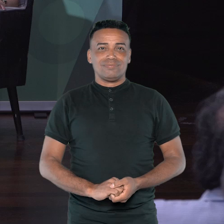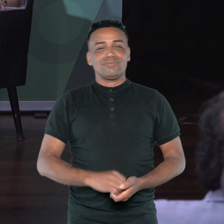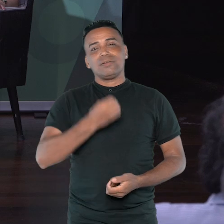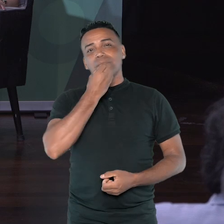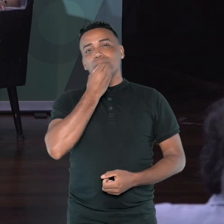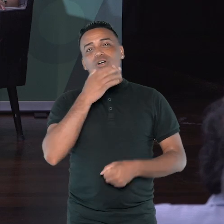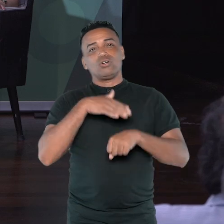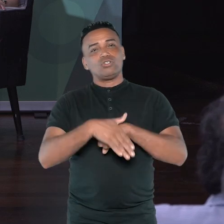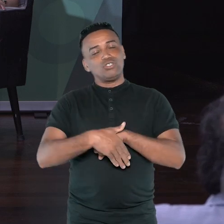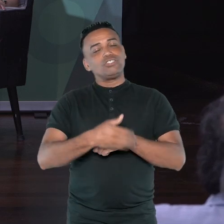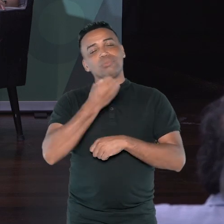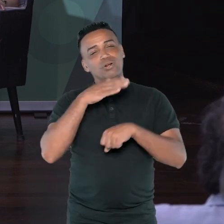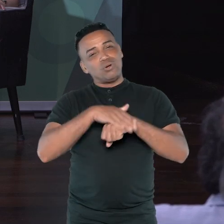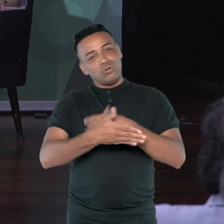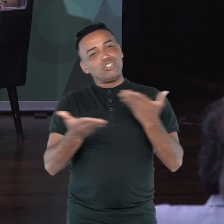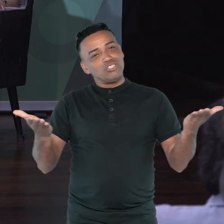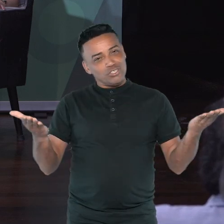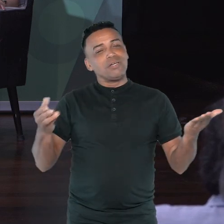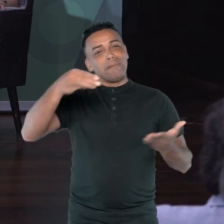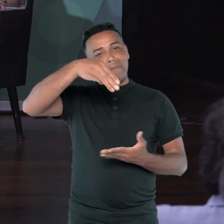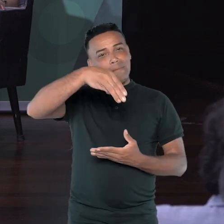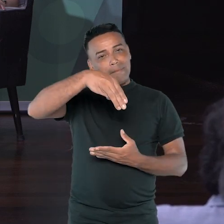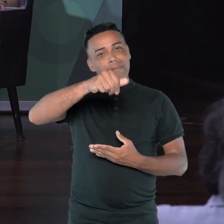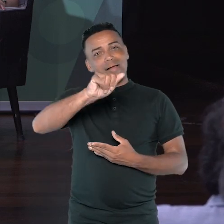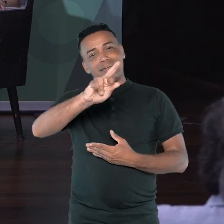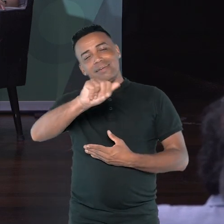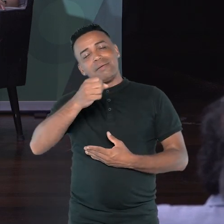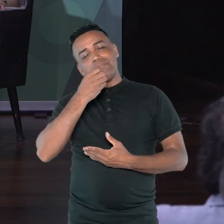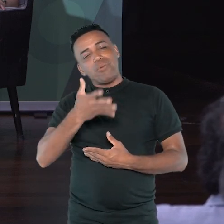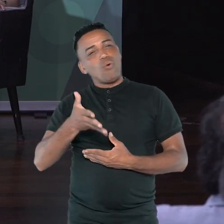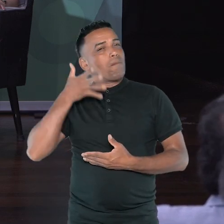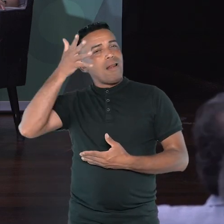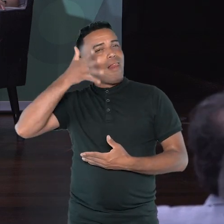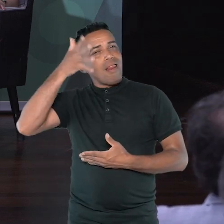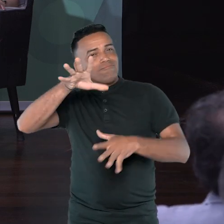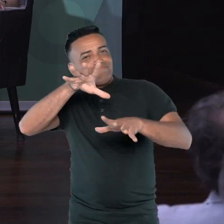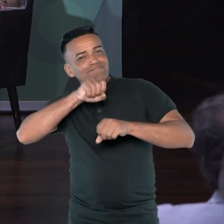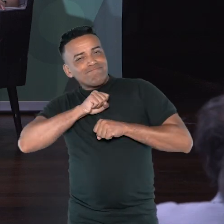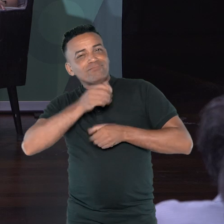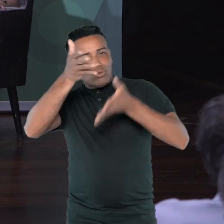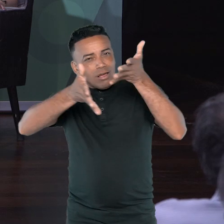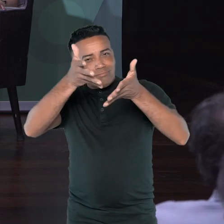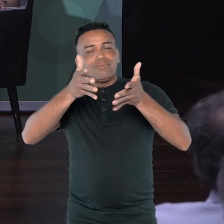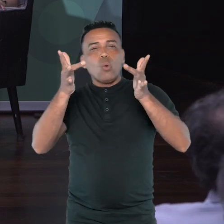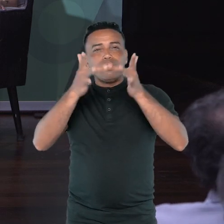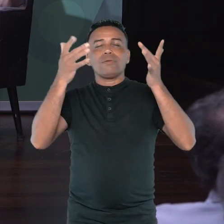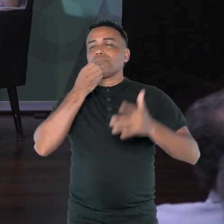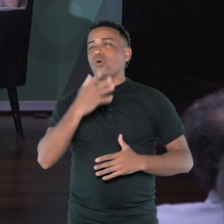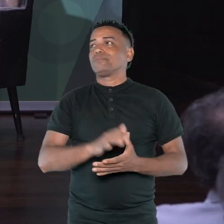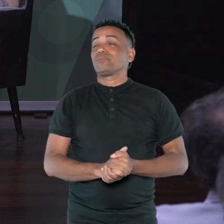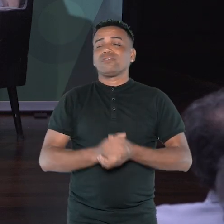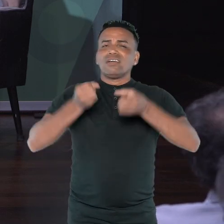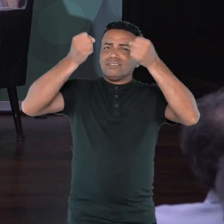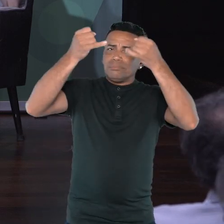Boa noite. Boa noite, gente. Boa noite, Maíra. É sempre muito bom te escutar. E eu queria que você falasse um pouco para